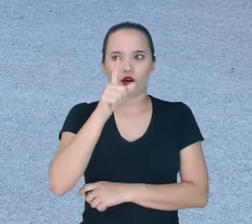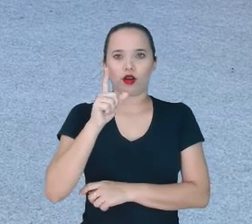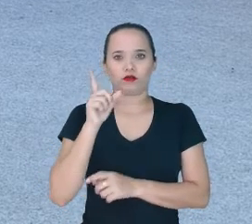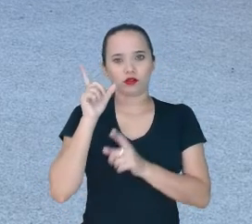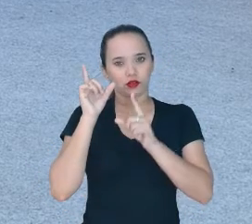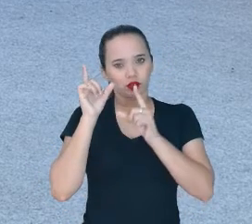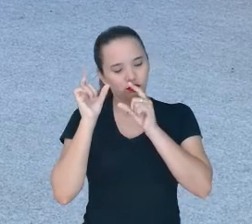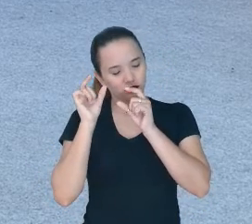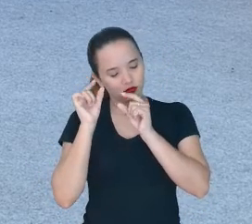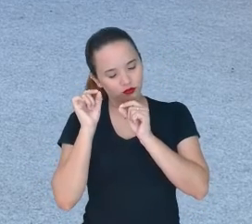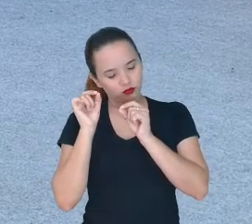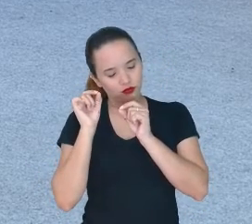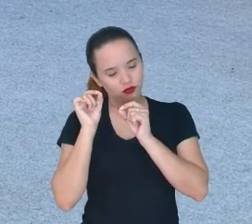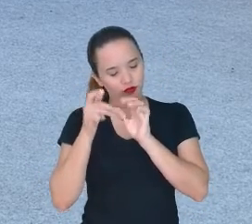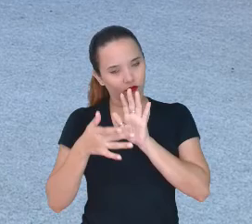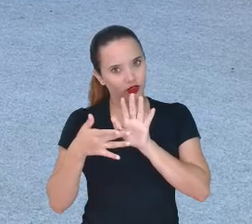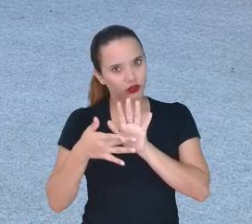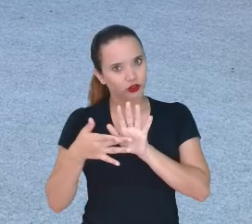ó